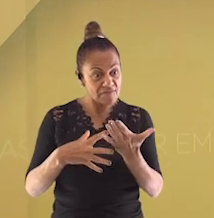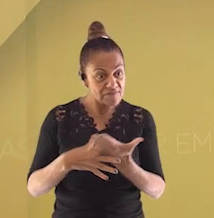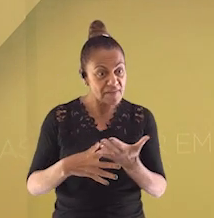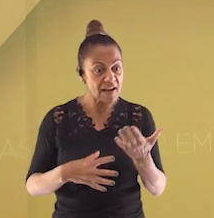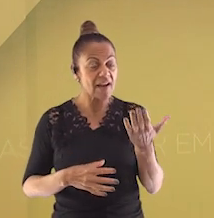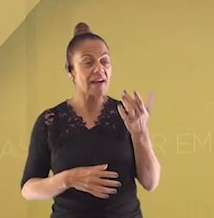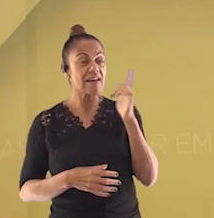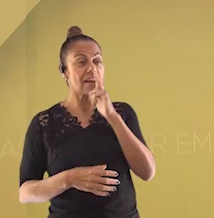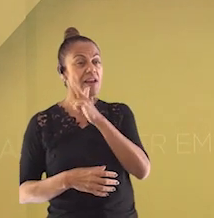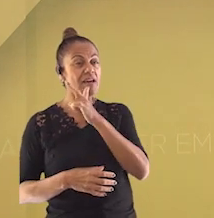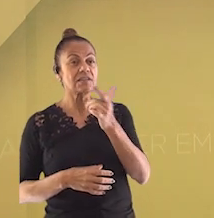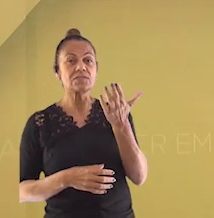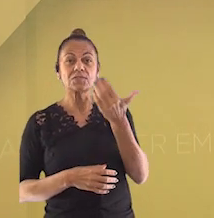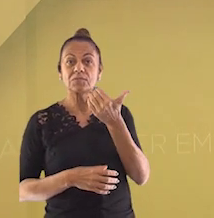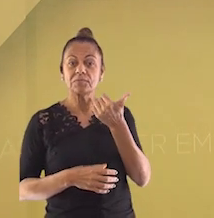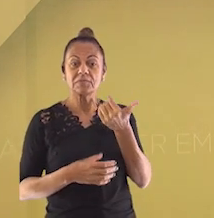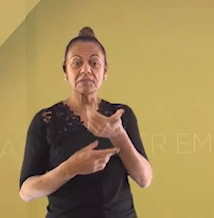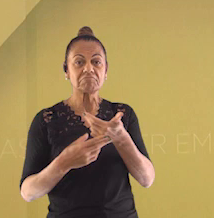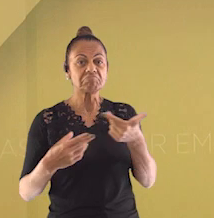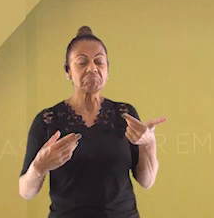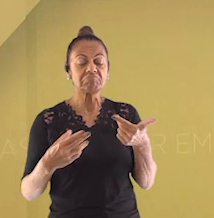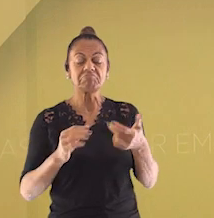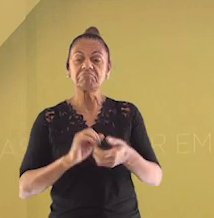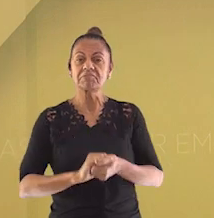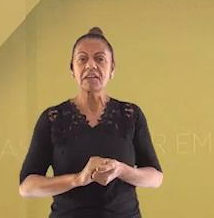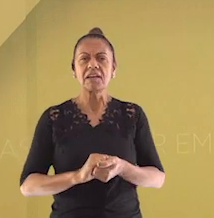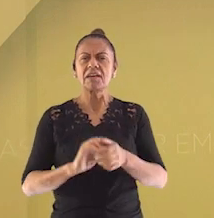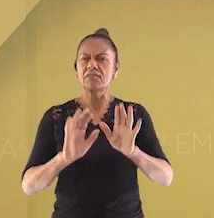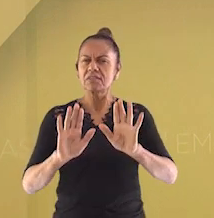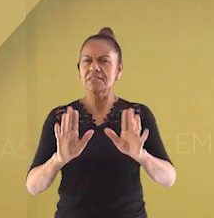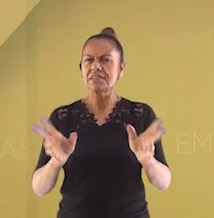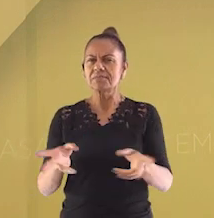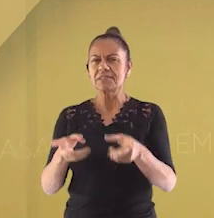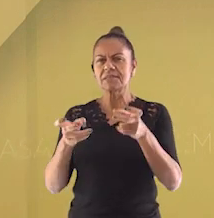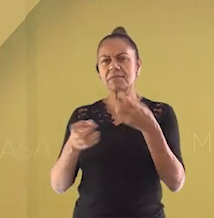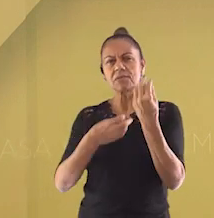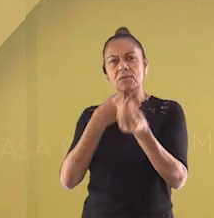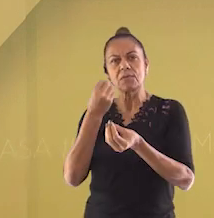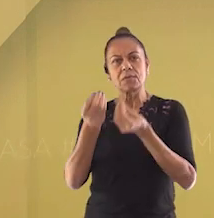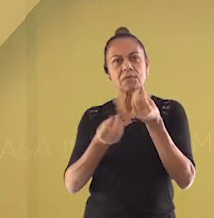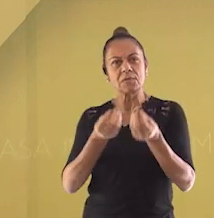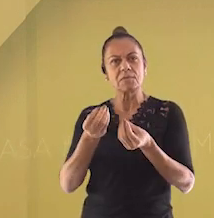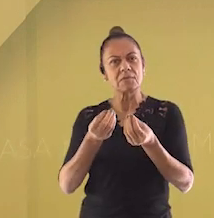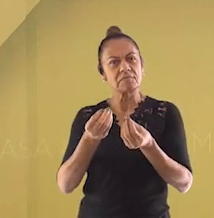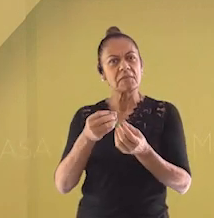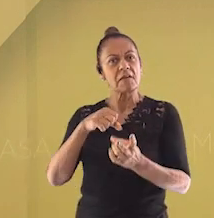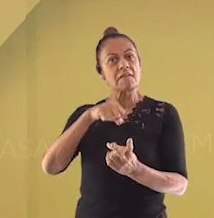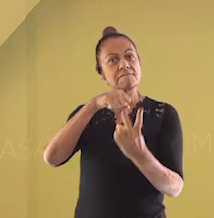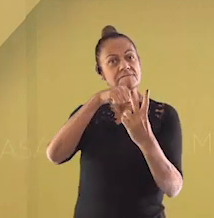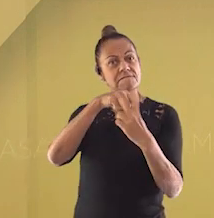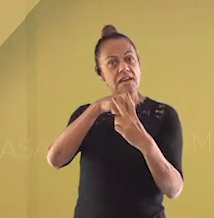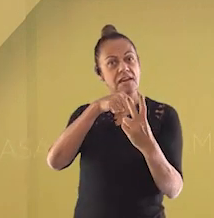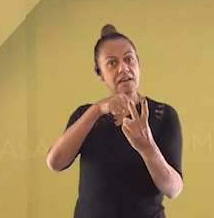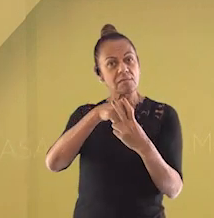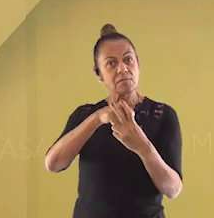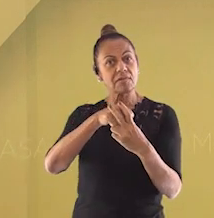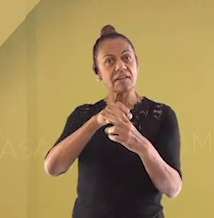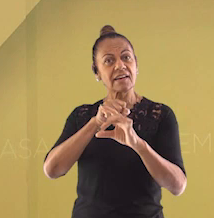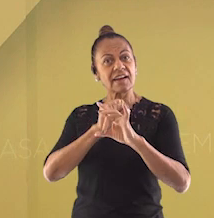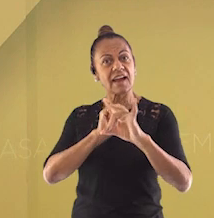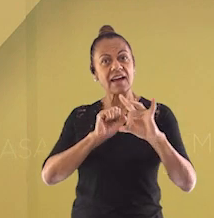recreio perceberam Qual foi o tempo verbal predominante nessa conversa isso mesmo